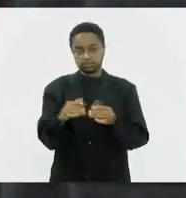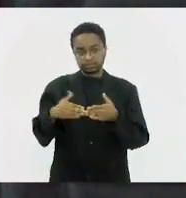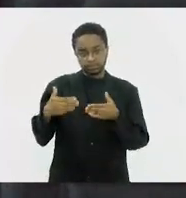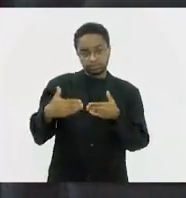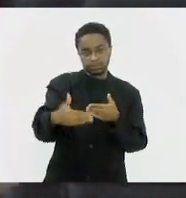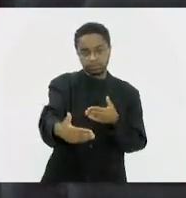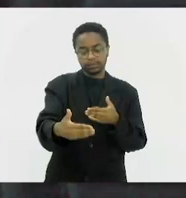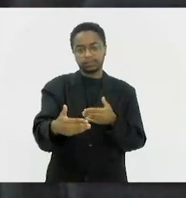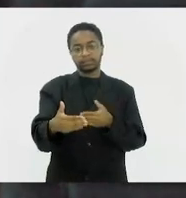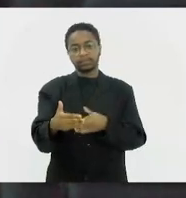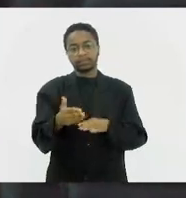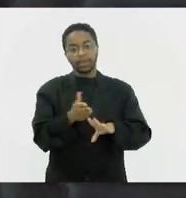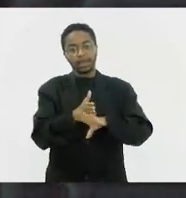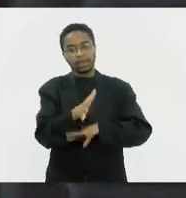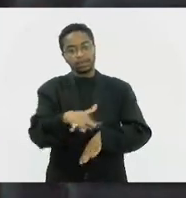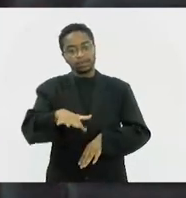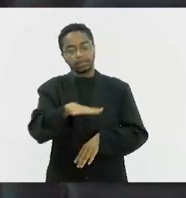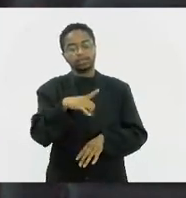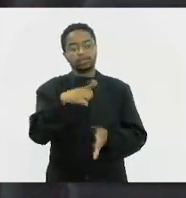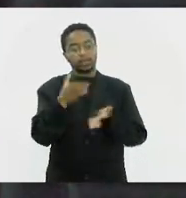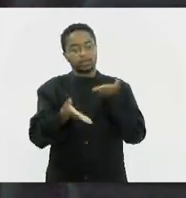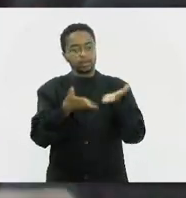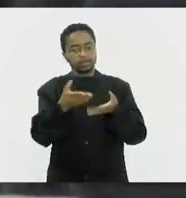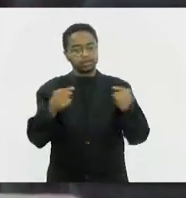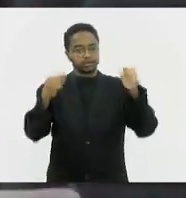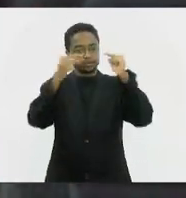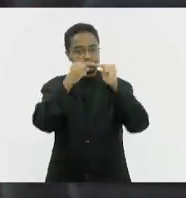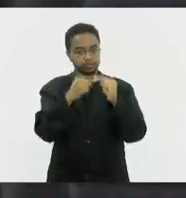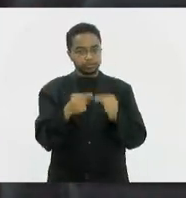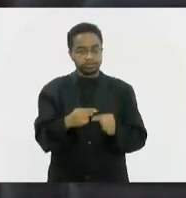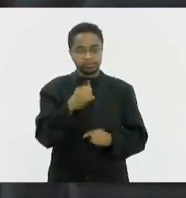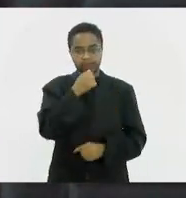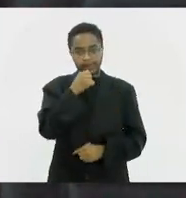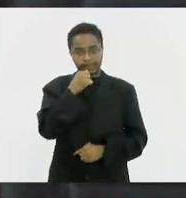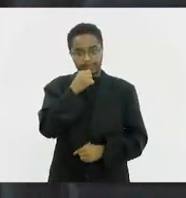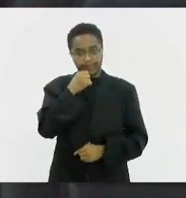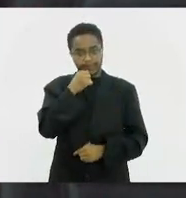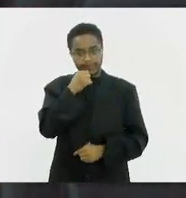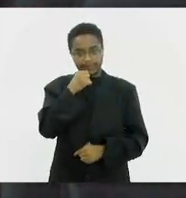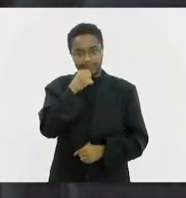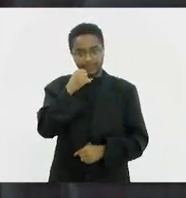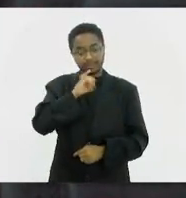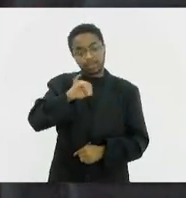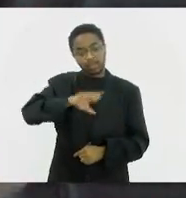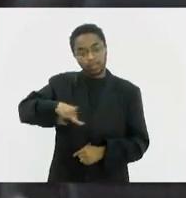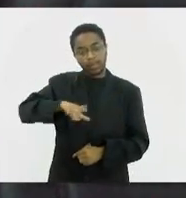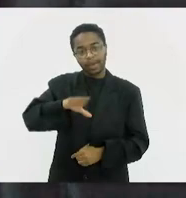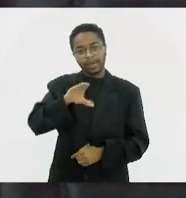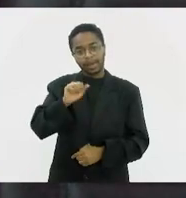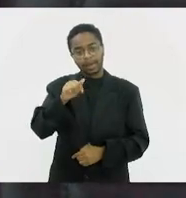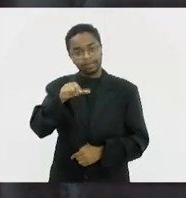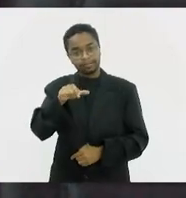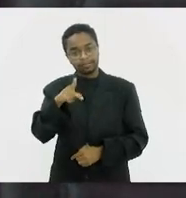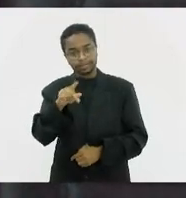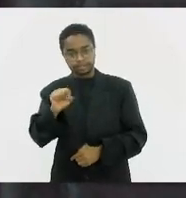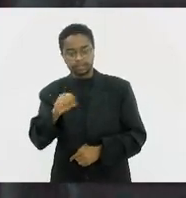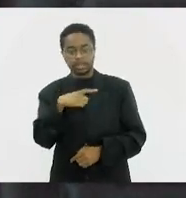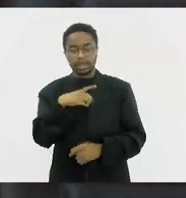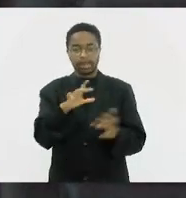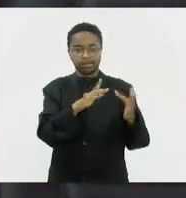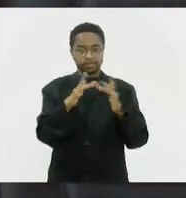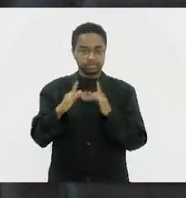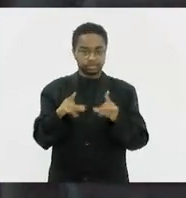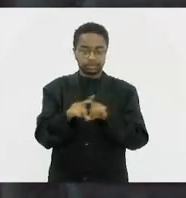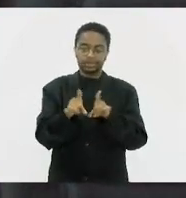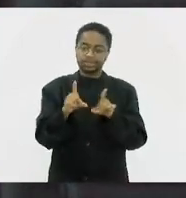adentrando o serviço, você terá o atendimento adequado, se não for em CAPS, junto com a rede. Tá? E nós somos portas abertas, só